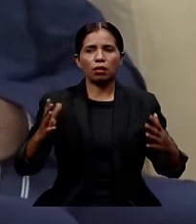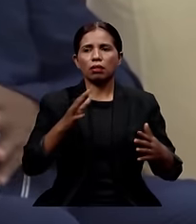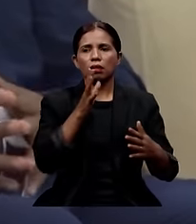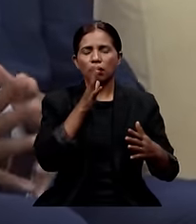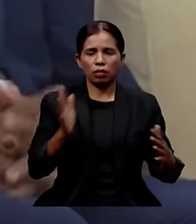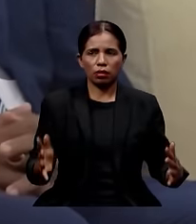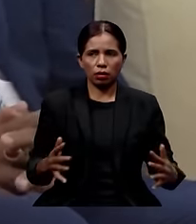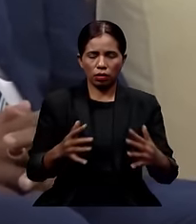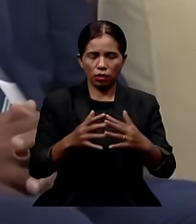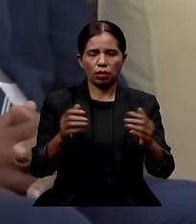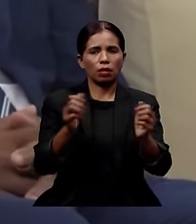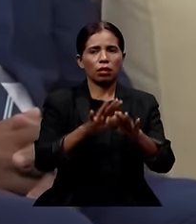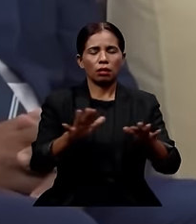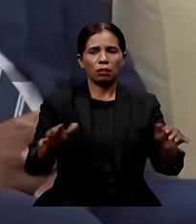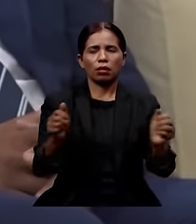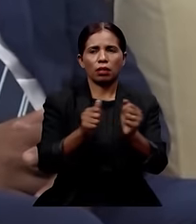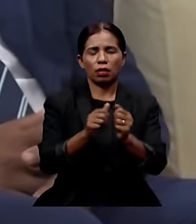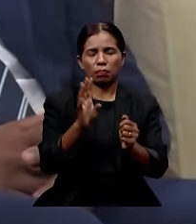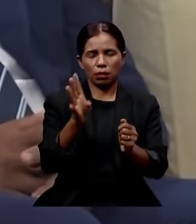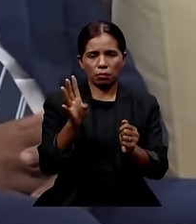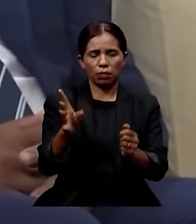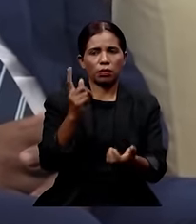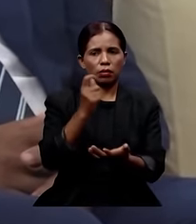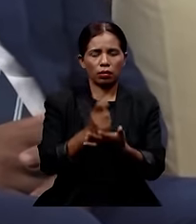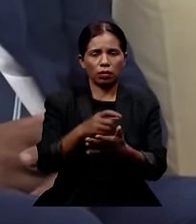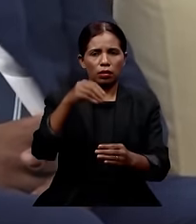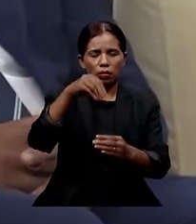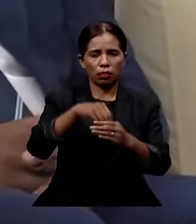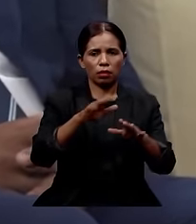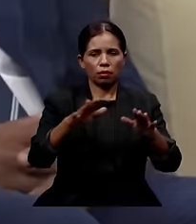hat resin, no labare que rihun hat nulu resin, inclui